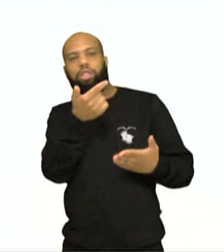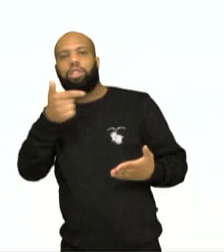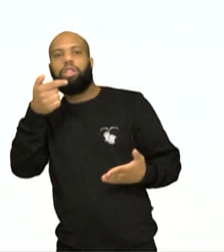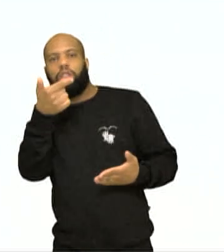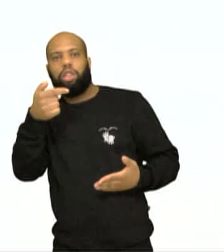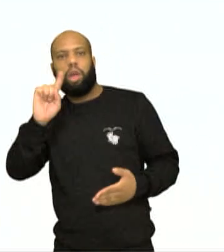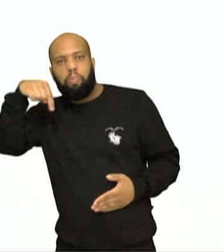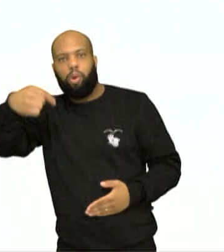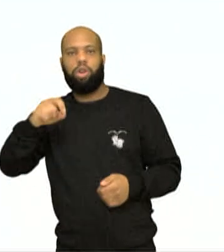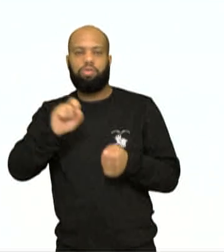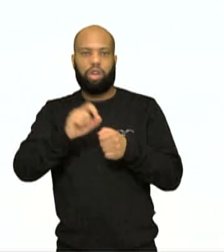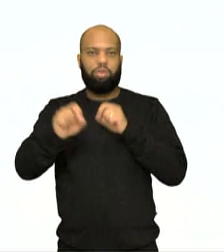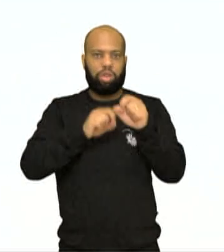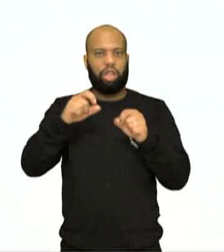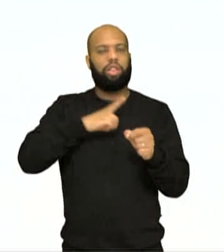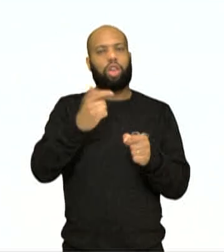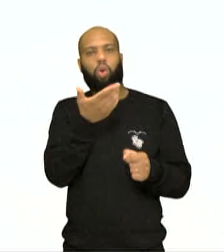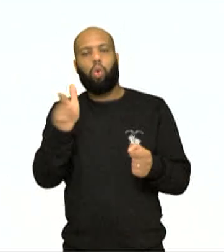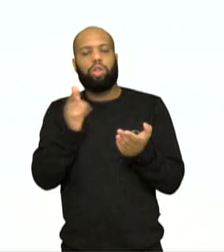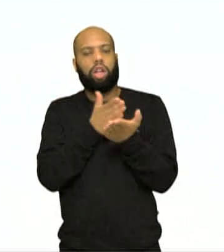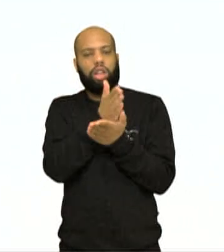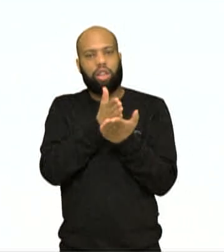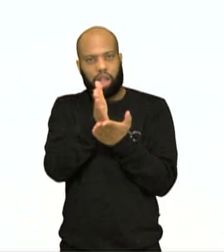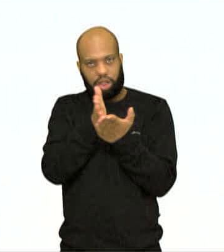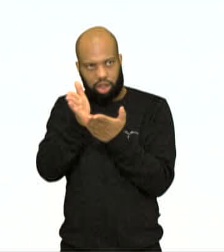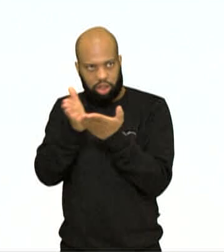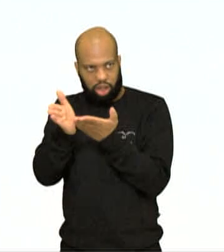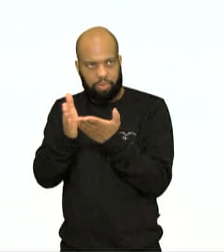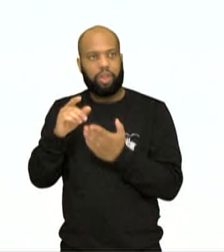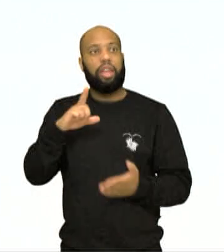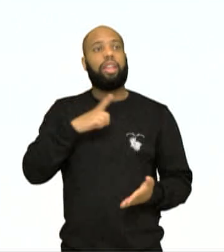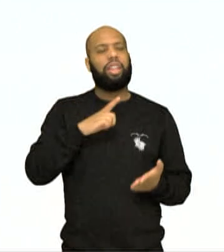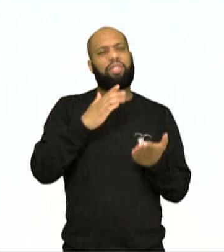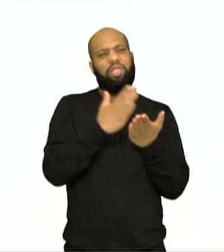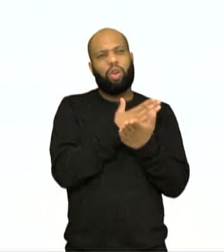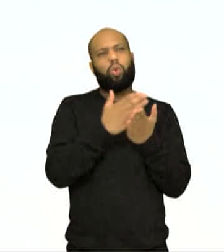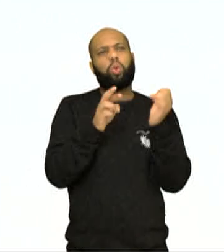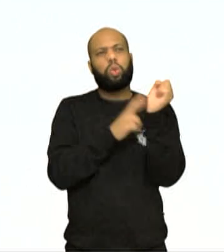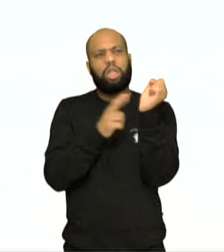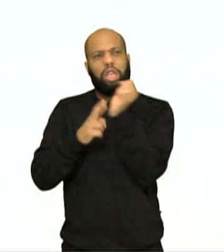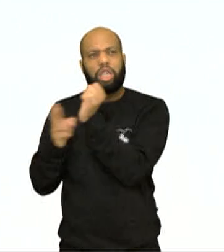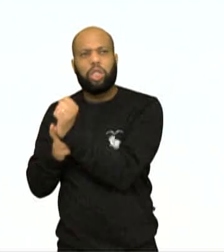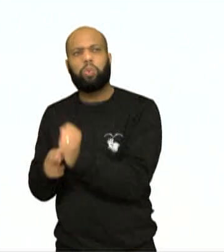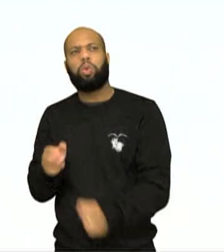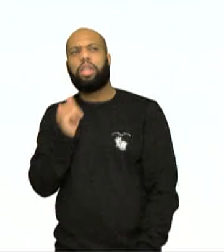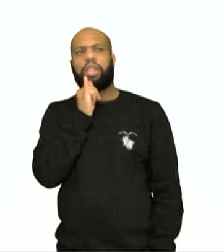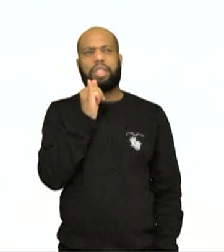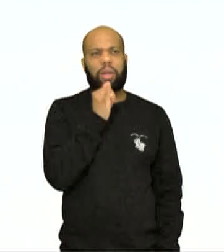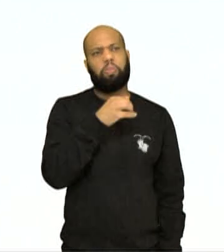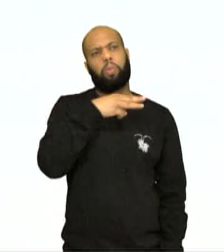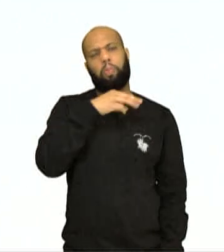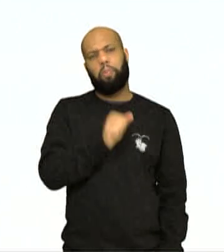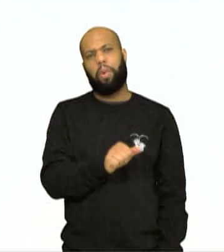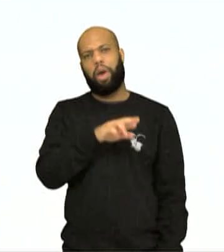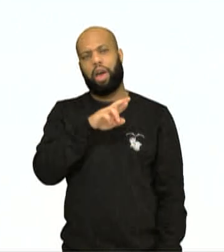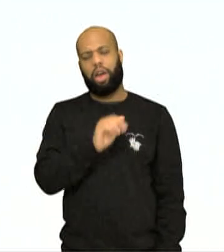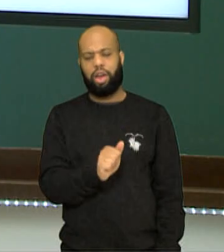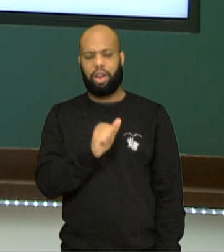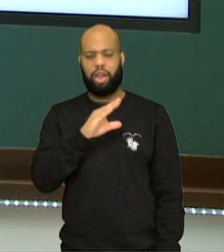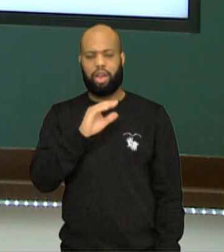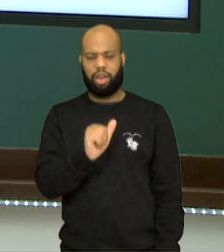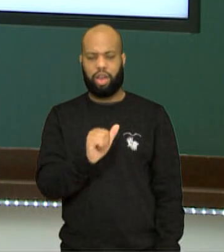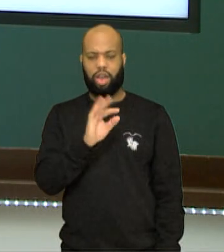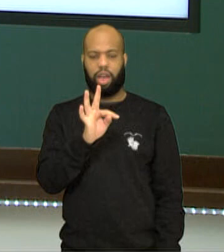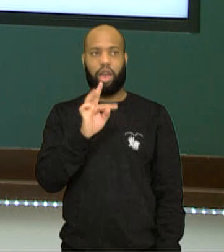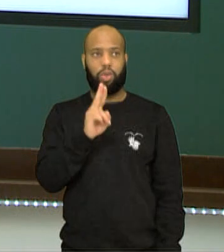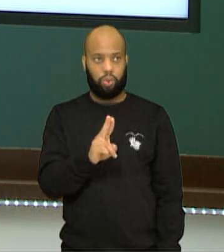o baião e machixe no século XIX, o choro no século XIX também, o samba e o frevo no século XIX